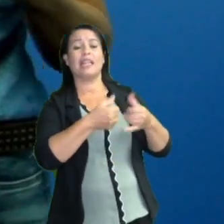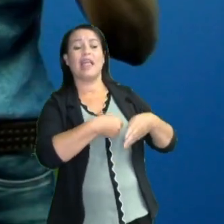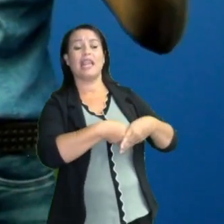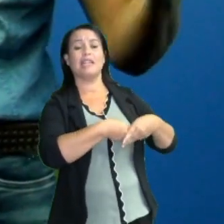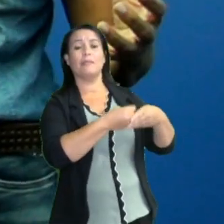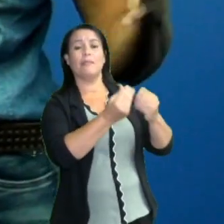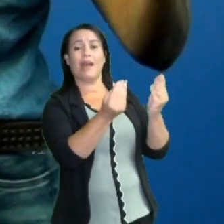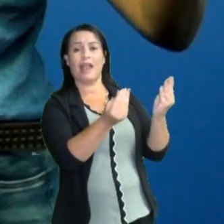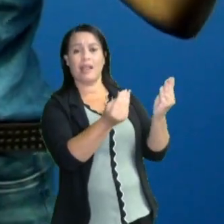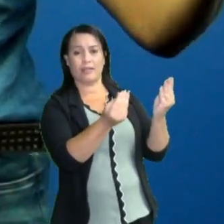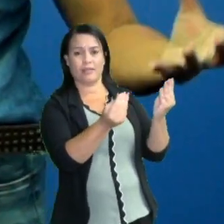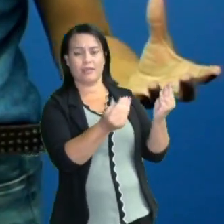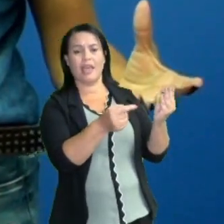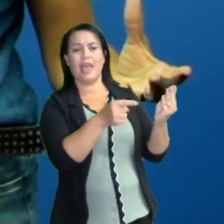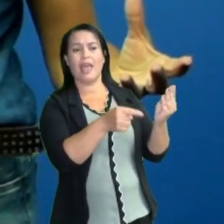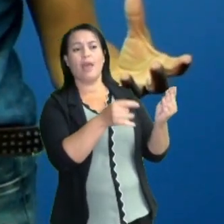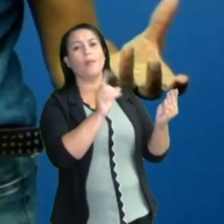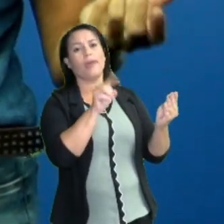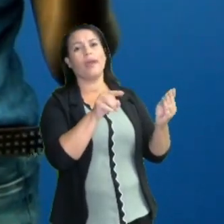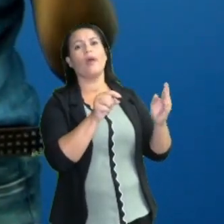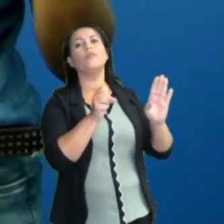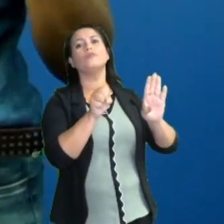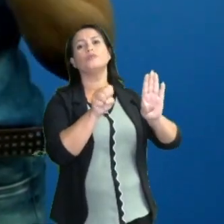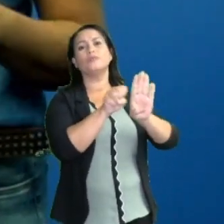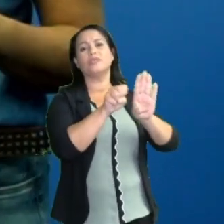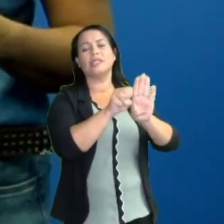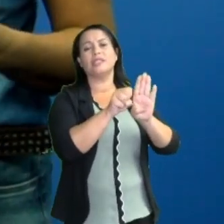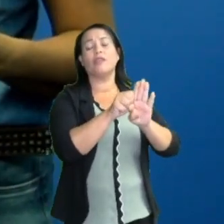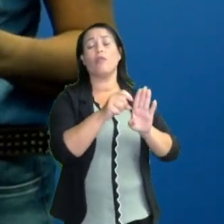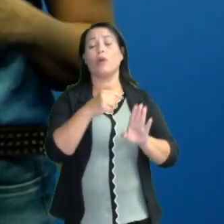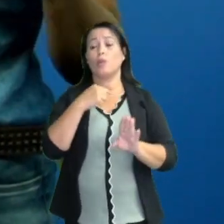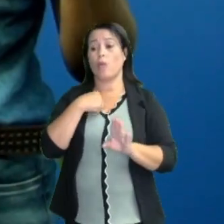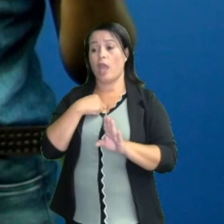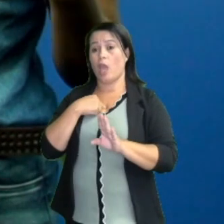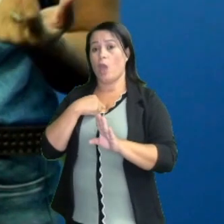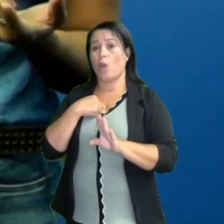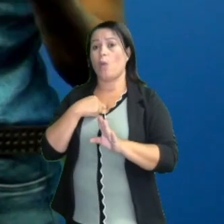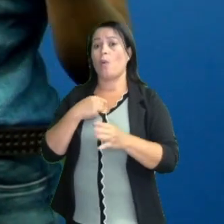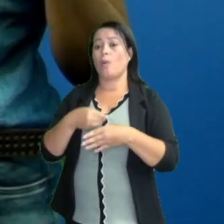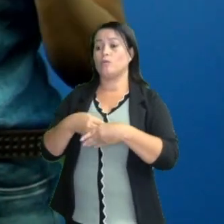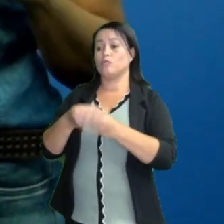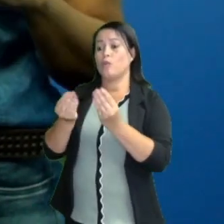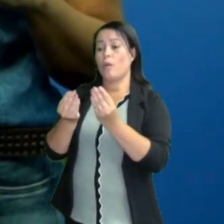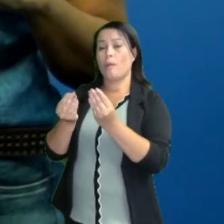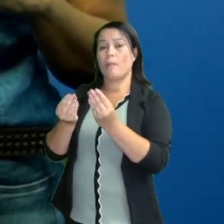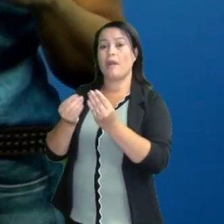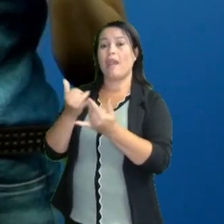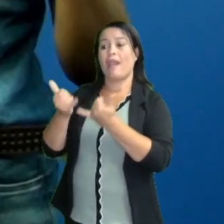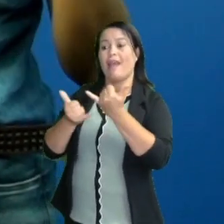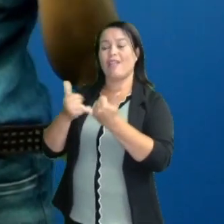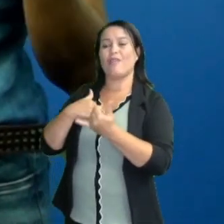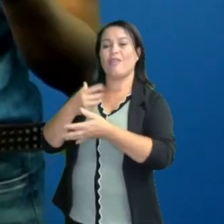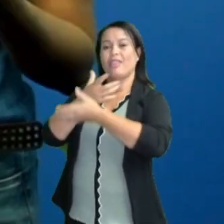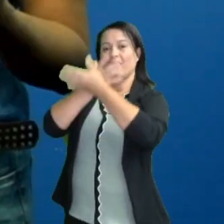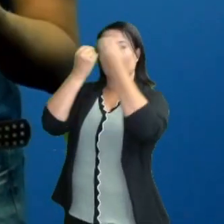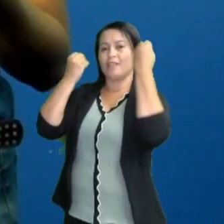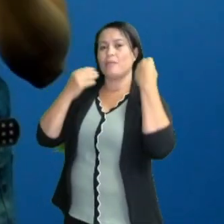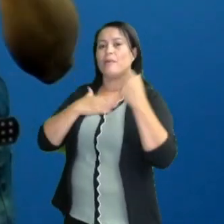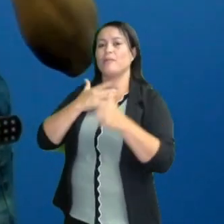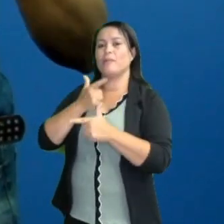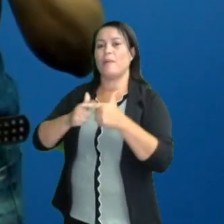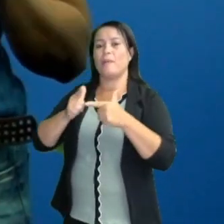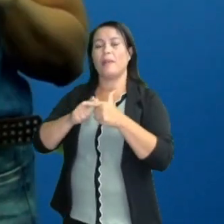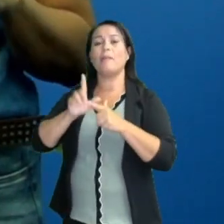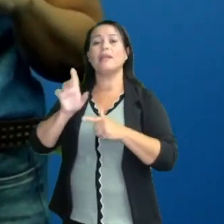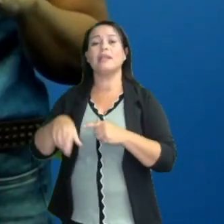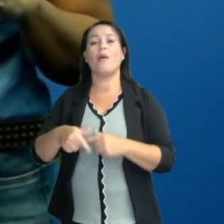jogo é o substantivo, o jogo de baralho. Quando jogo baralho, esqueço os meus problemas. Então, a segunda